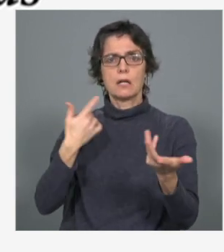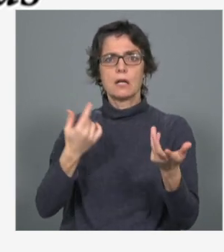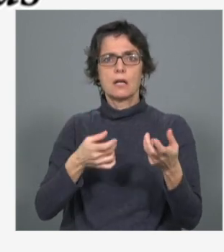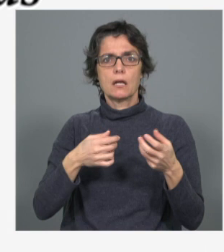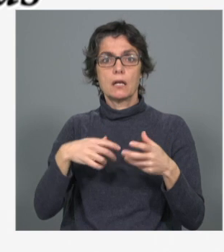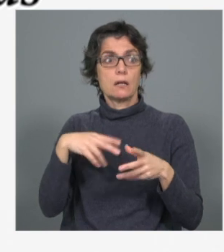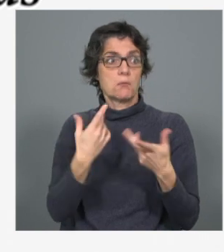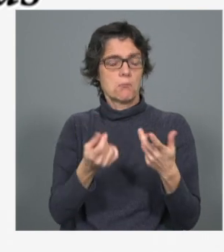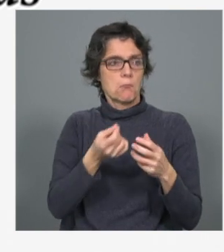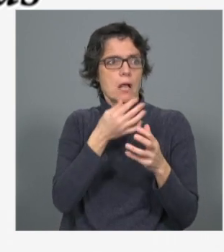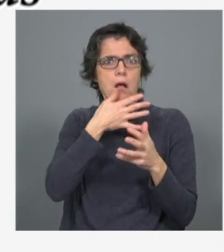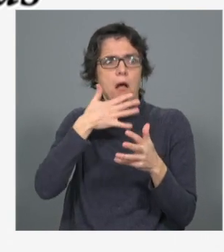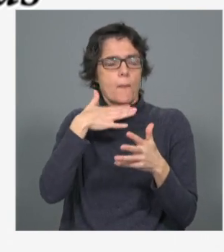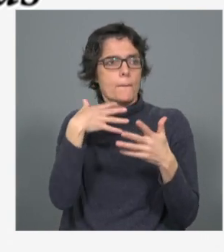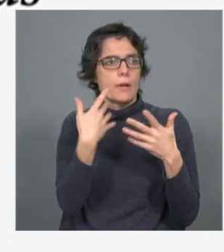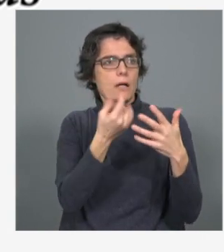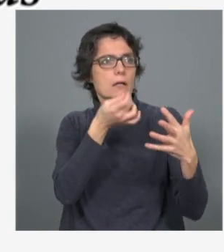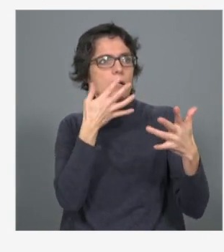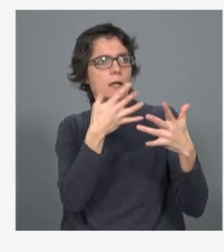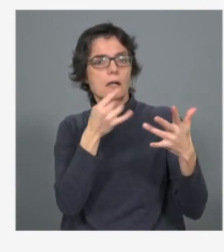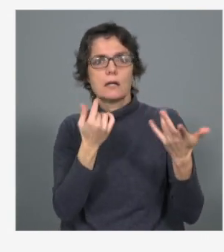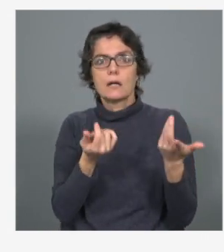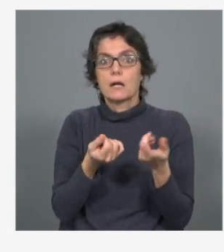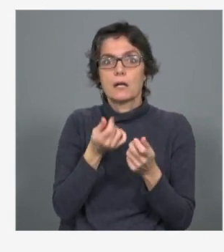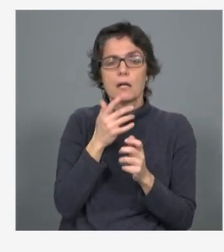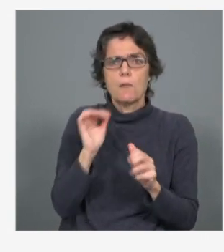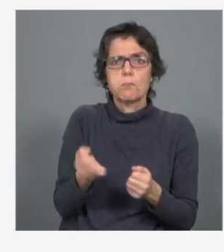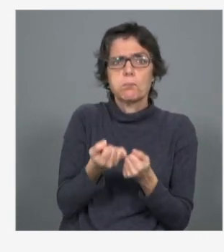nenhum lavadeiro sobre a terra as poderia assim branquear.